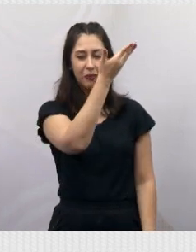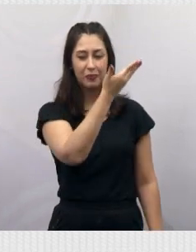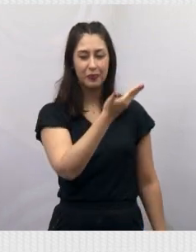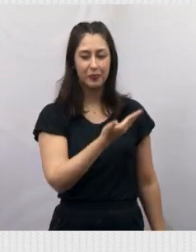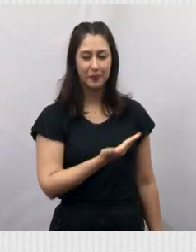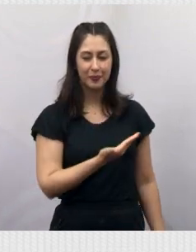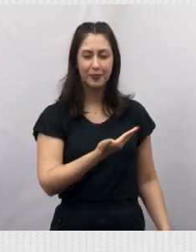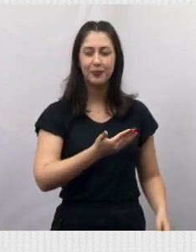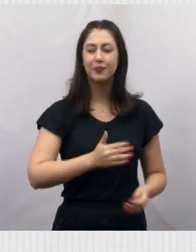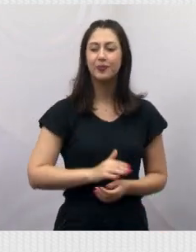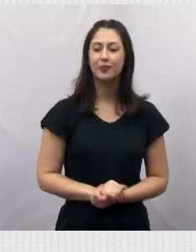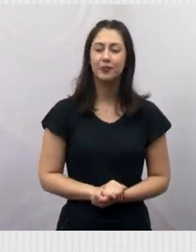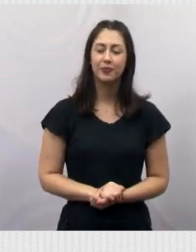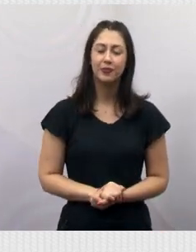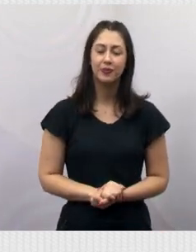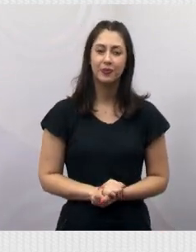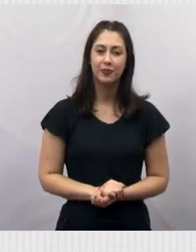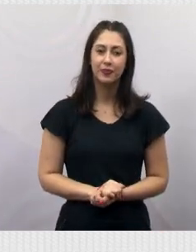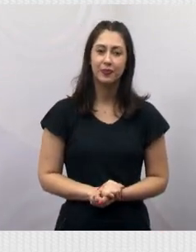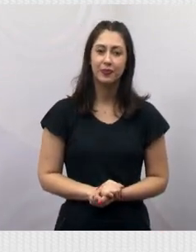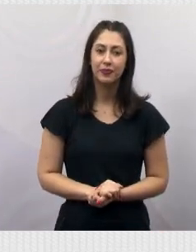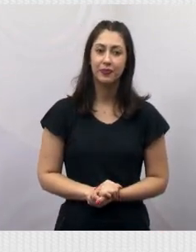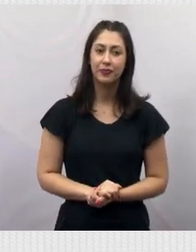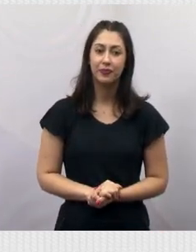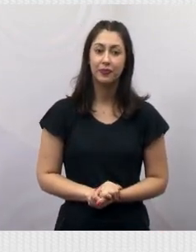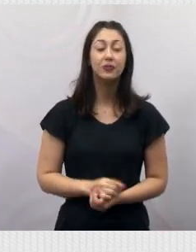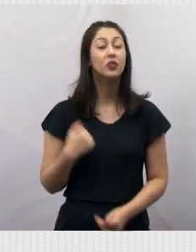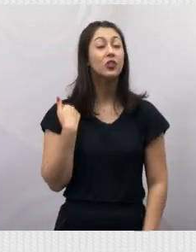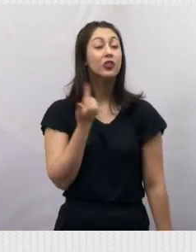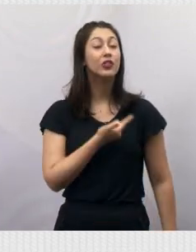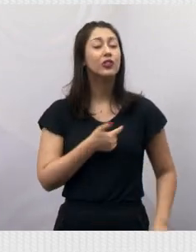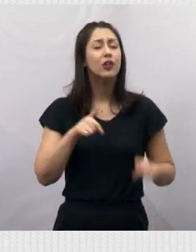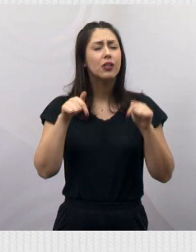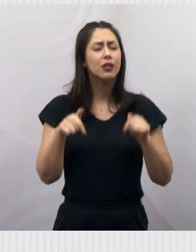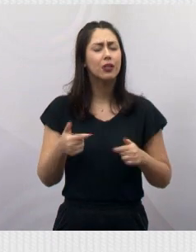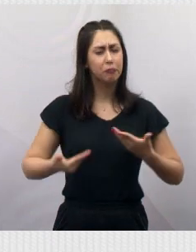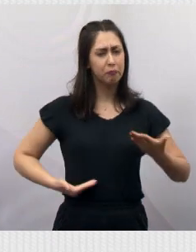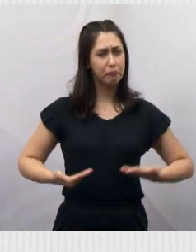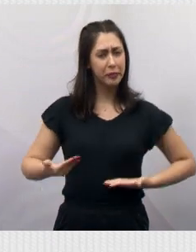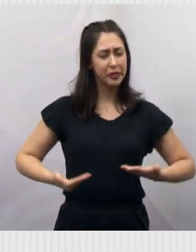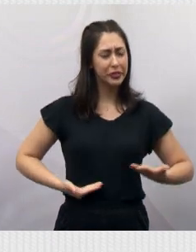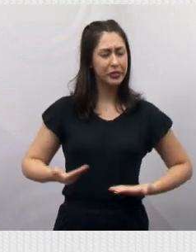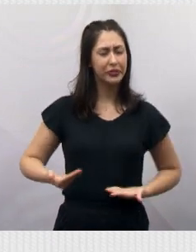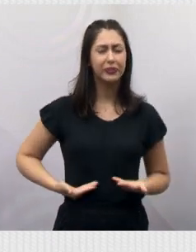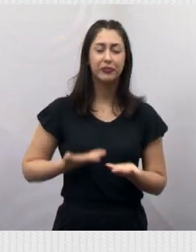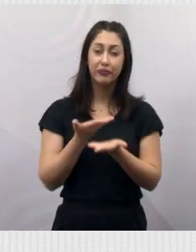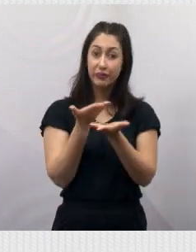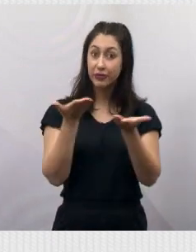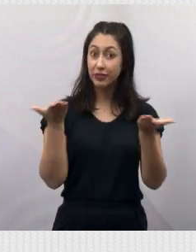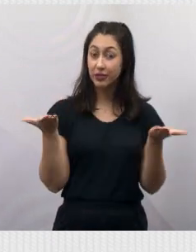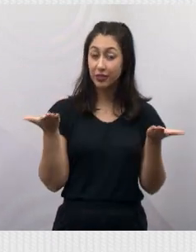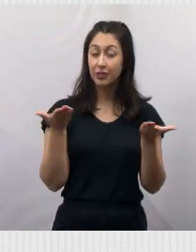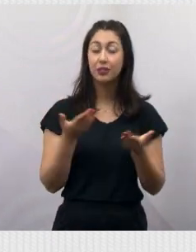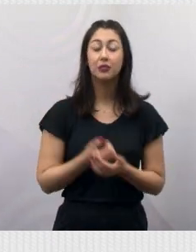996-45-7286. E nossas redes sociais. A gente está aqui para servir a cada munícipe.